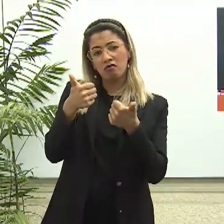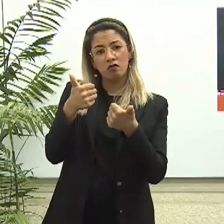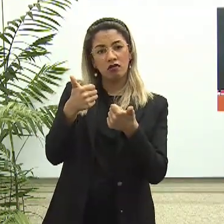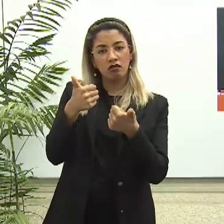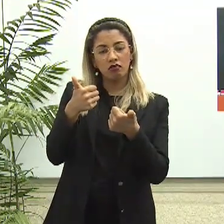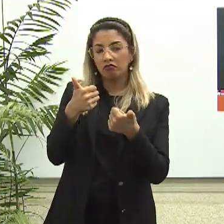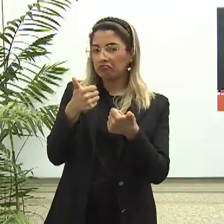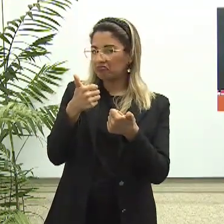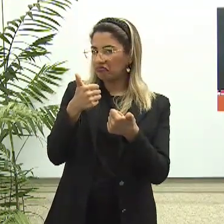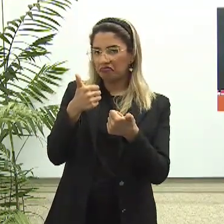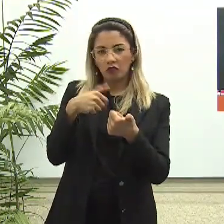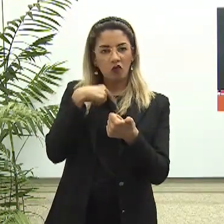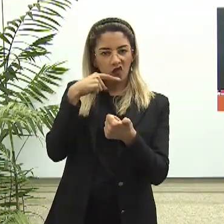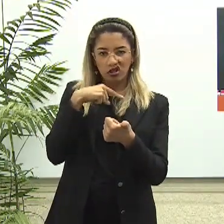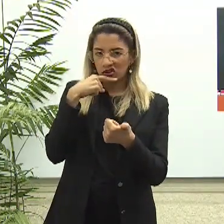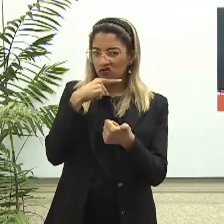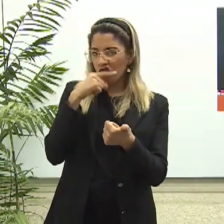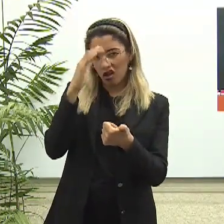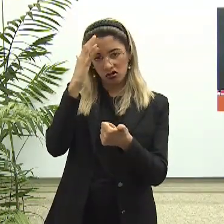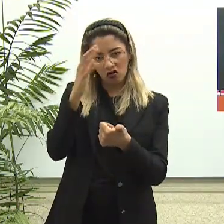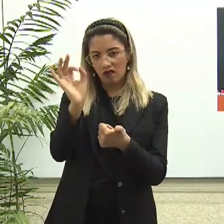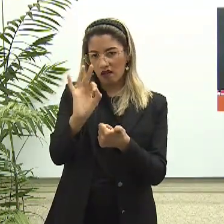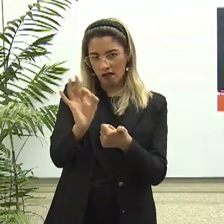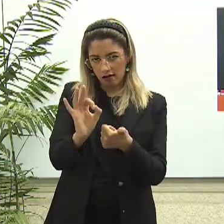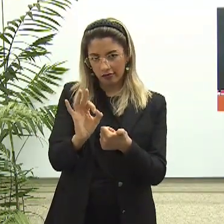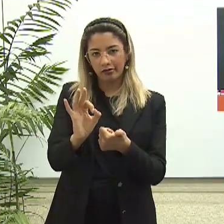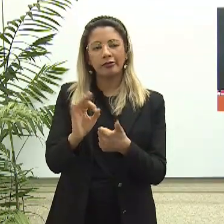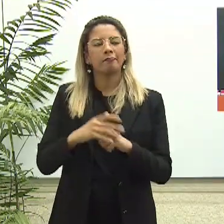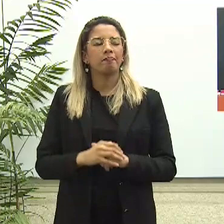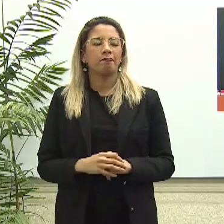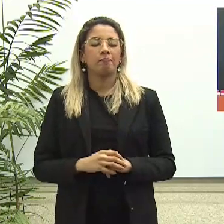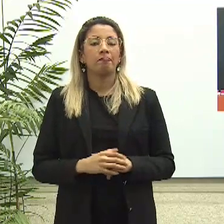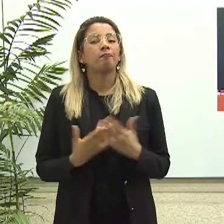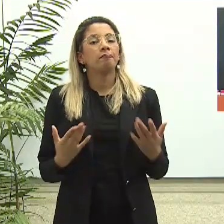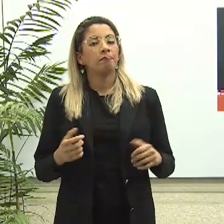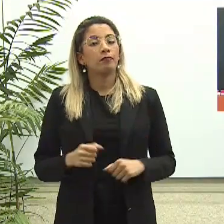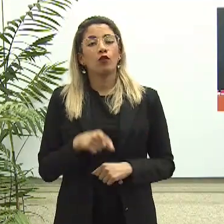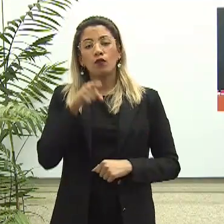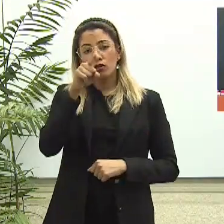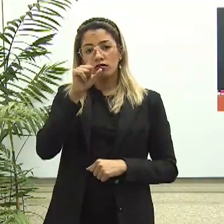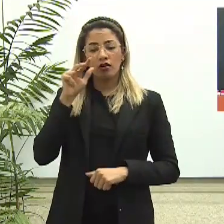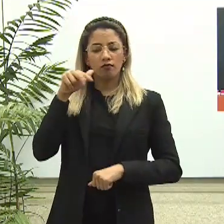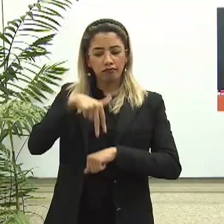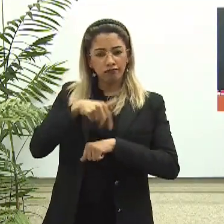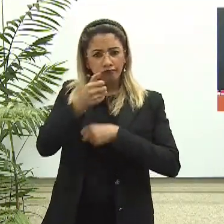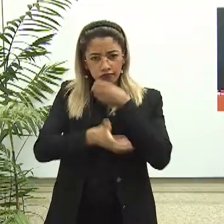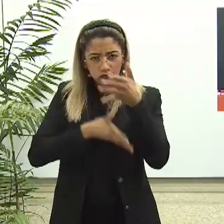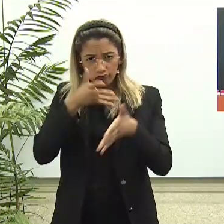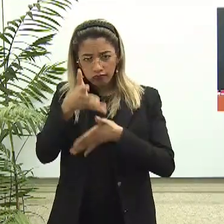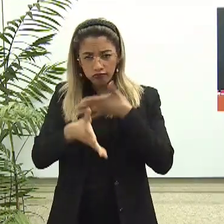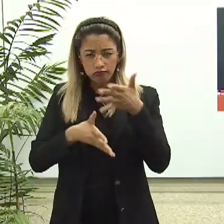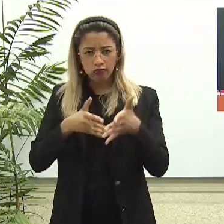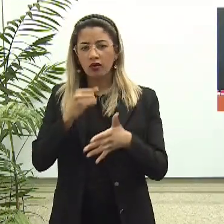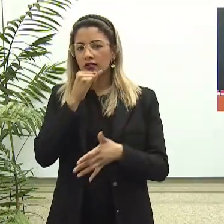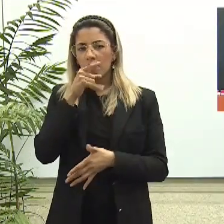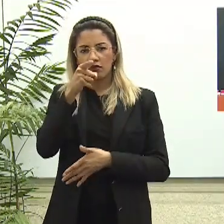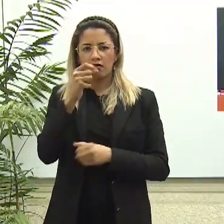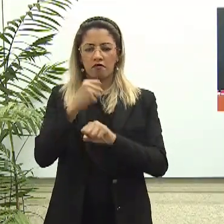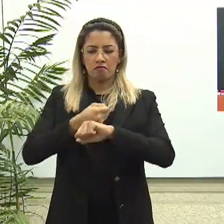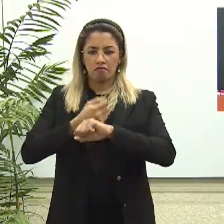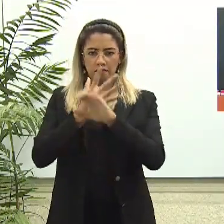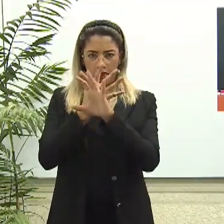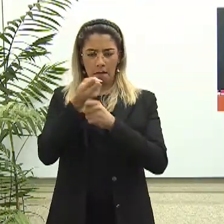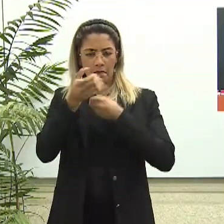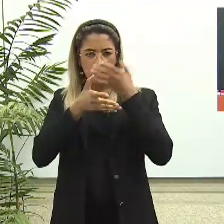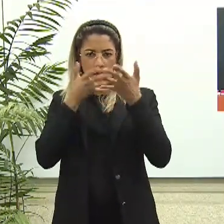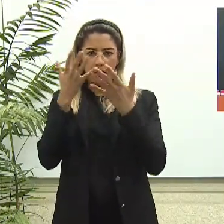vai rolar nada não está tudo bem e aí eu termino sua voz Sua voz quando você fala no celular